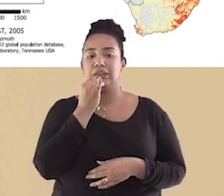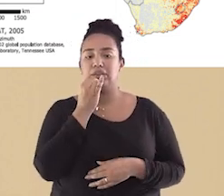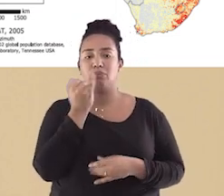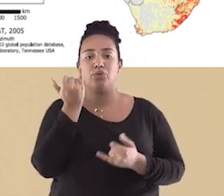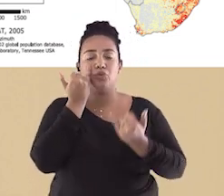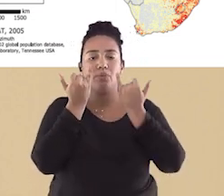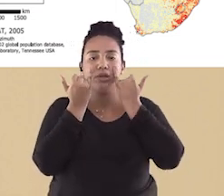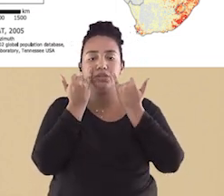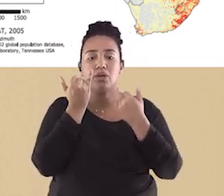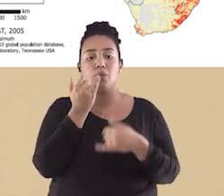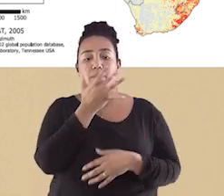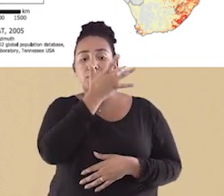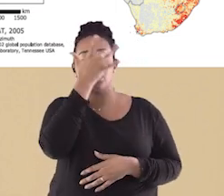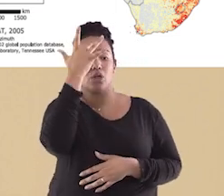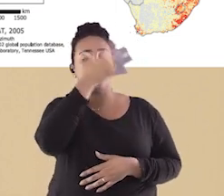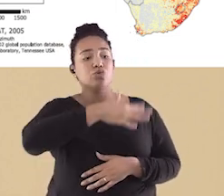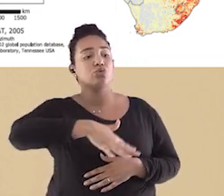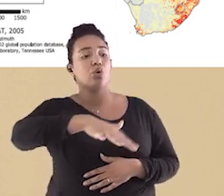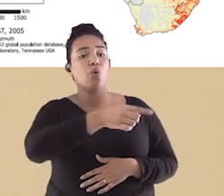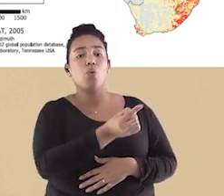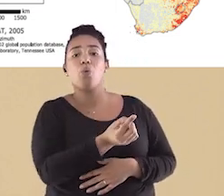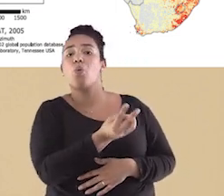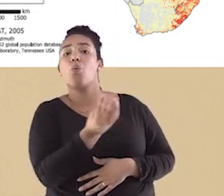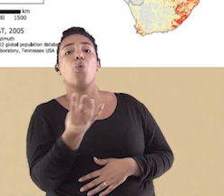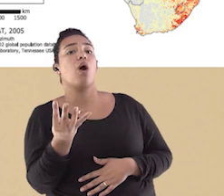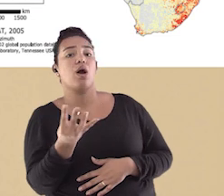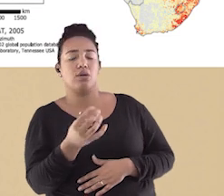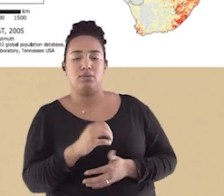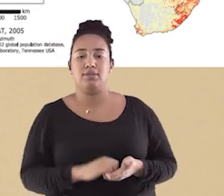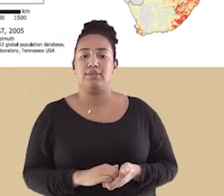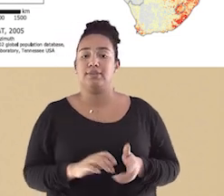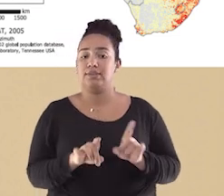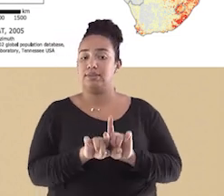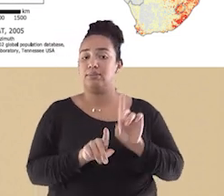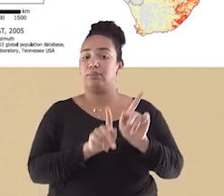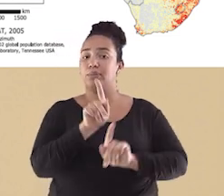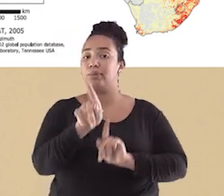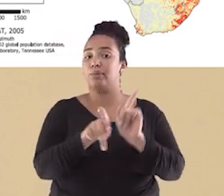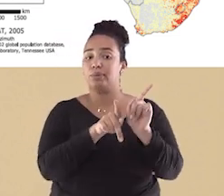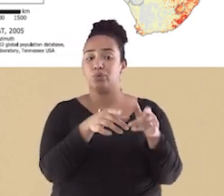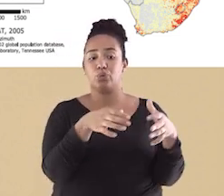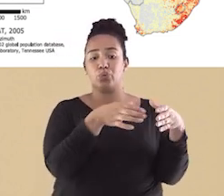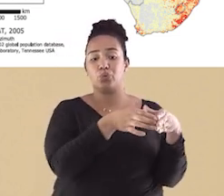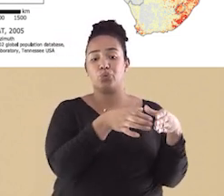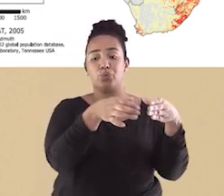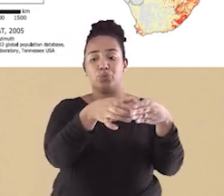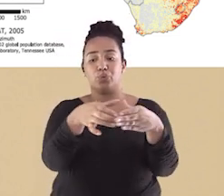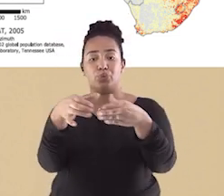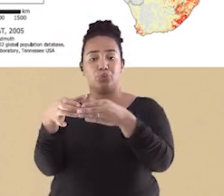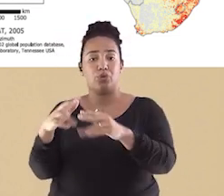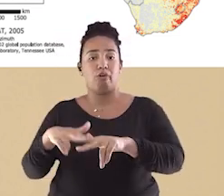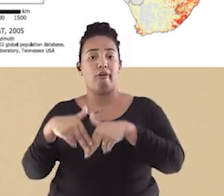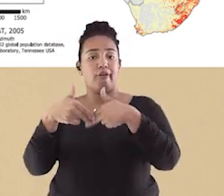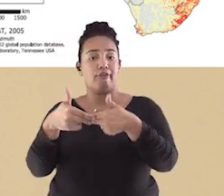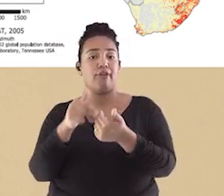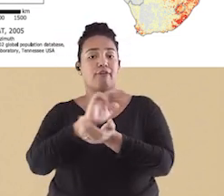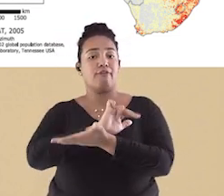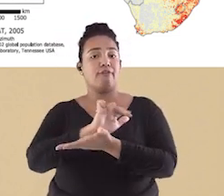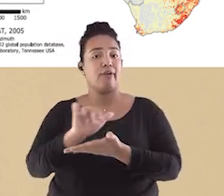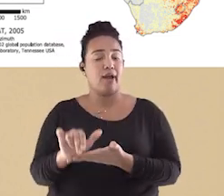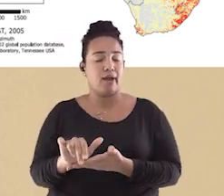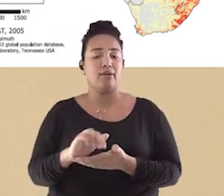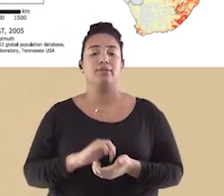número de habitantes, concentração de pessoas, divisão de populações por diferentes etnias e